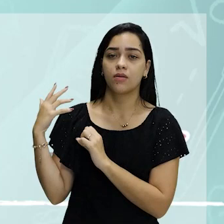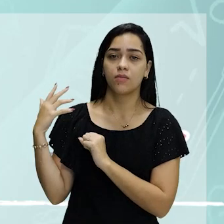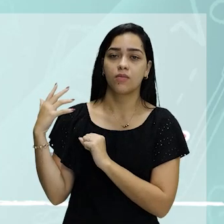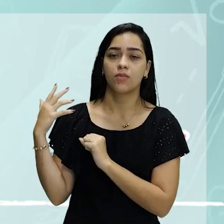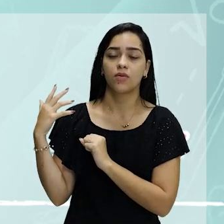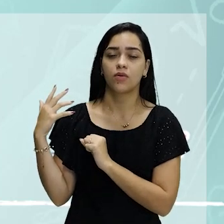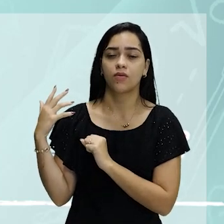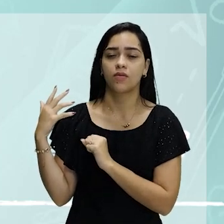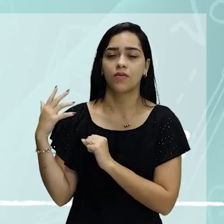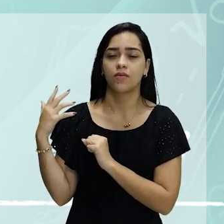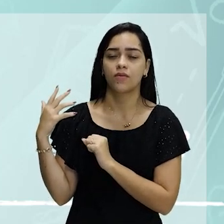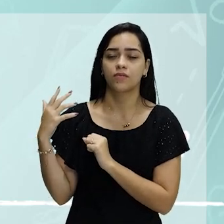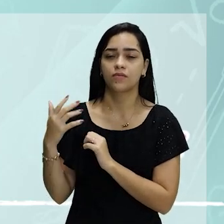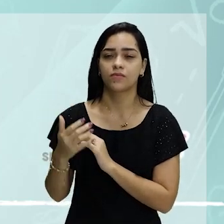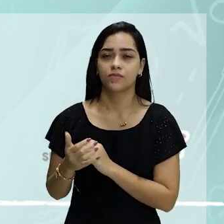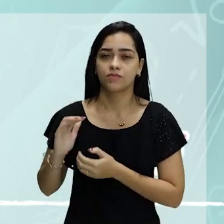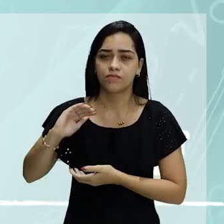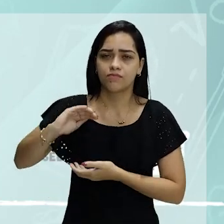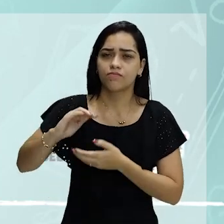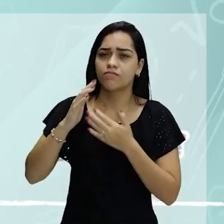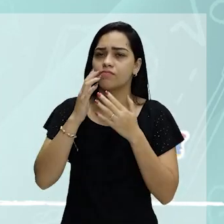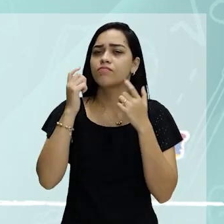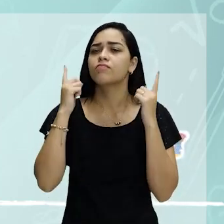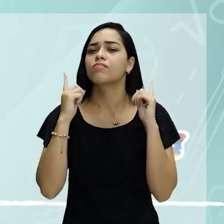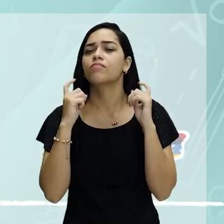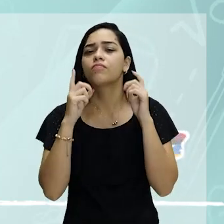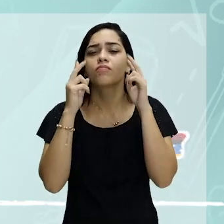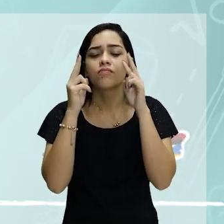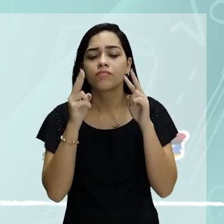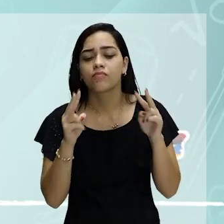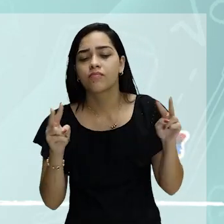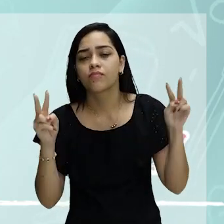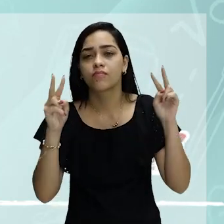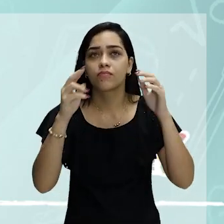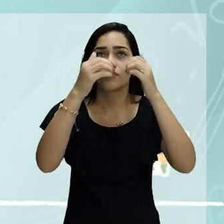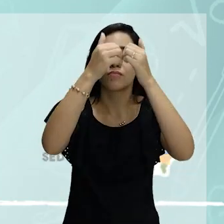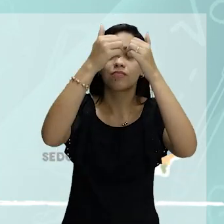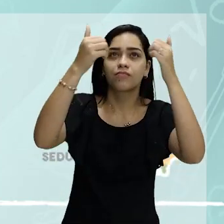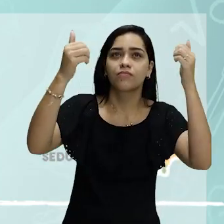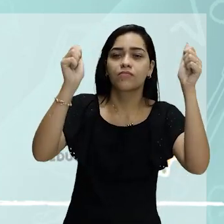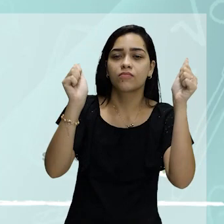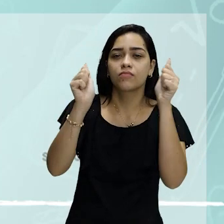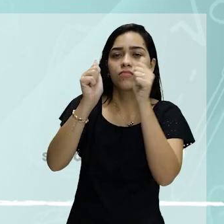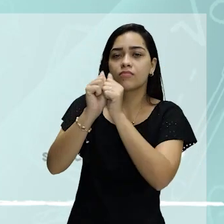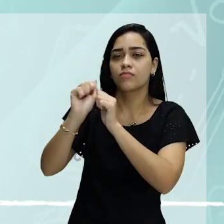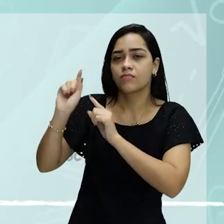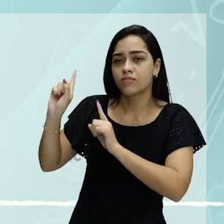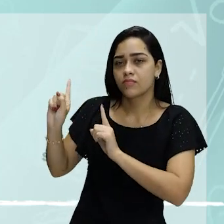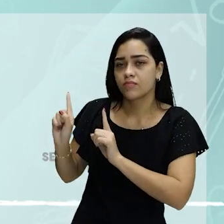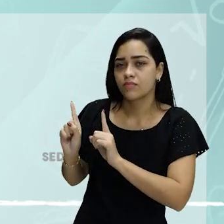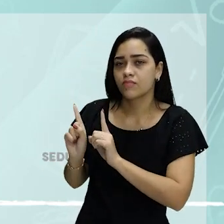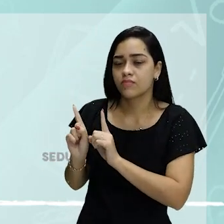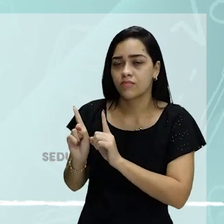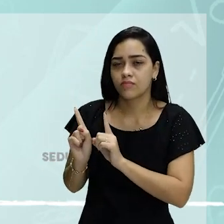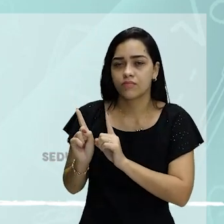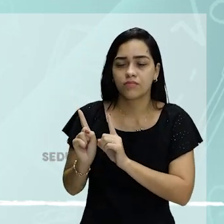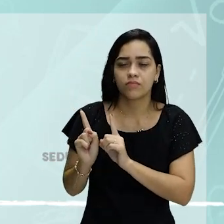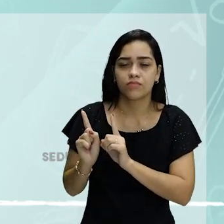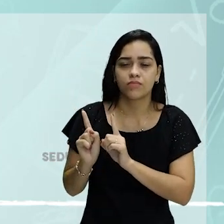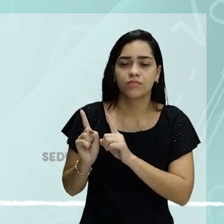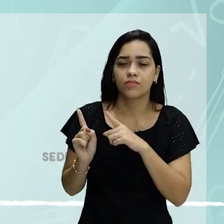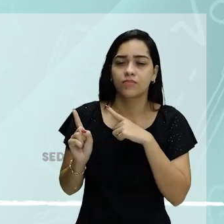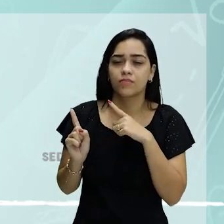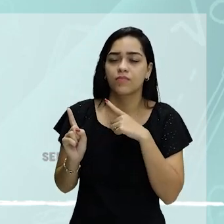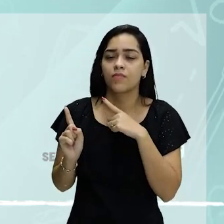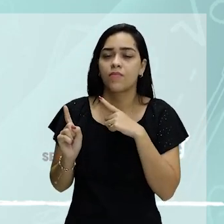seminua batida, a mão no seio, perfumada visão, romper a nuvem, sentar-se junto a mim, nas minhas pálpebras, o